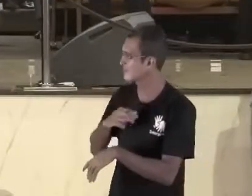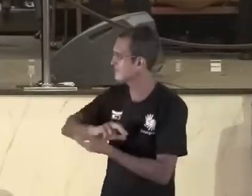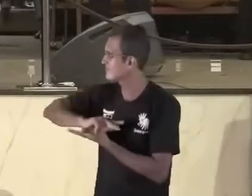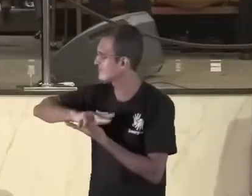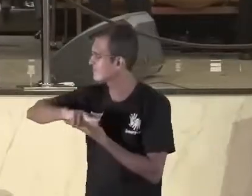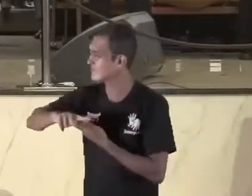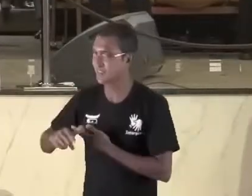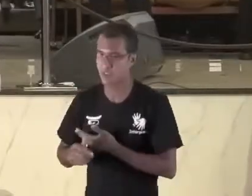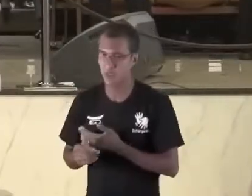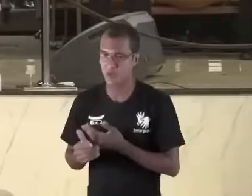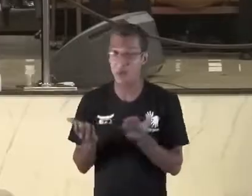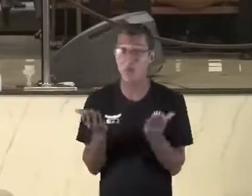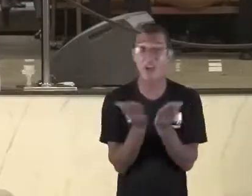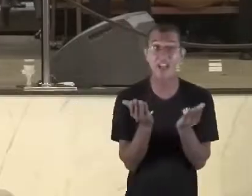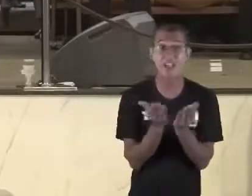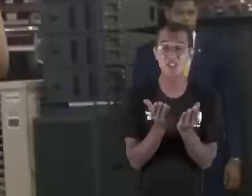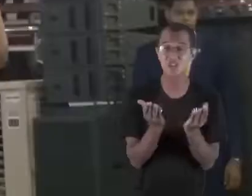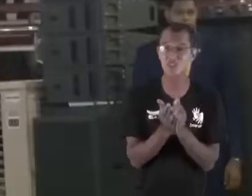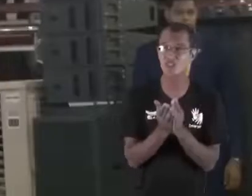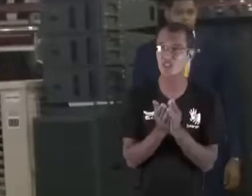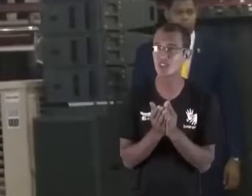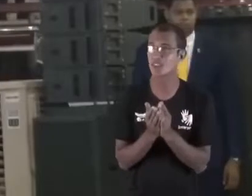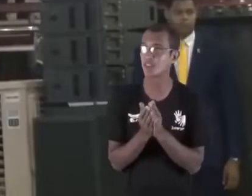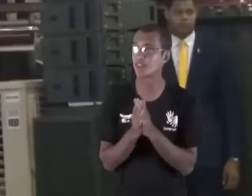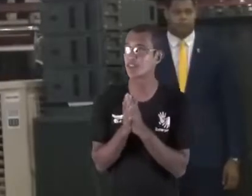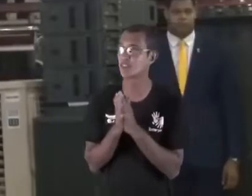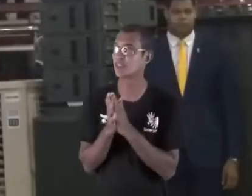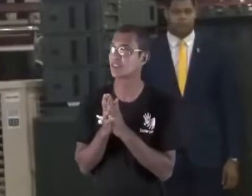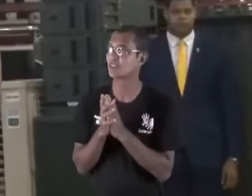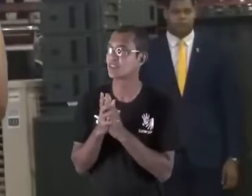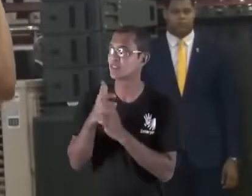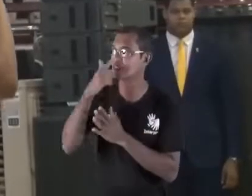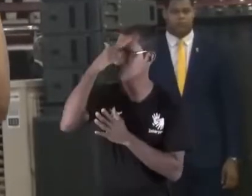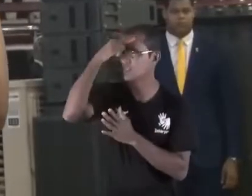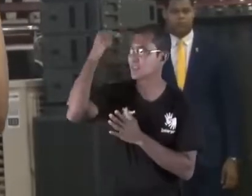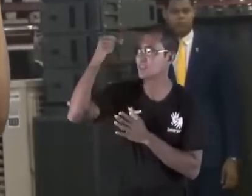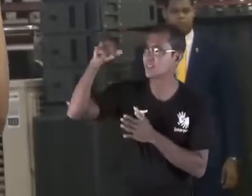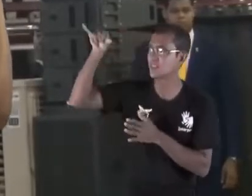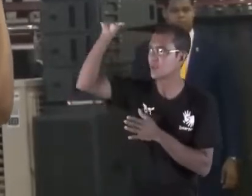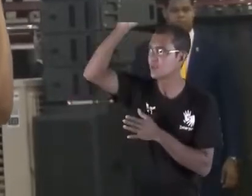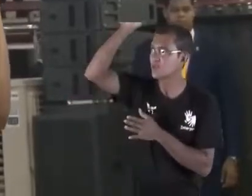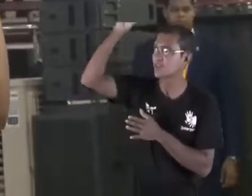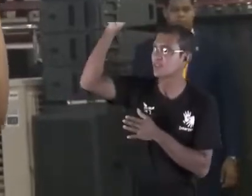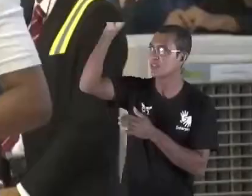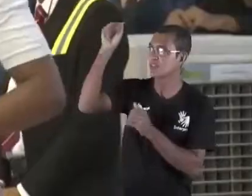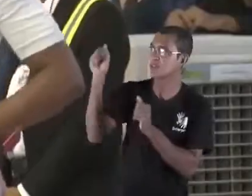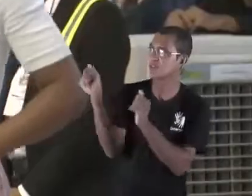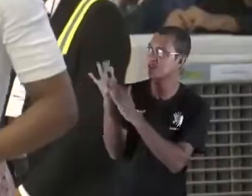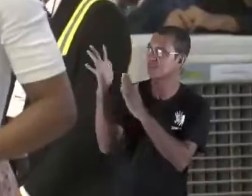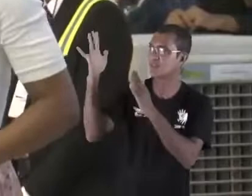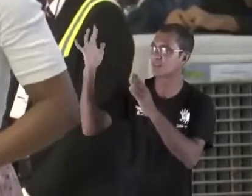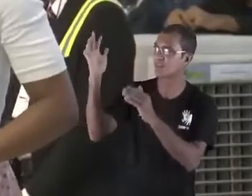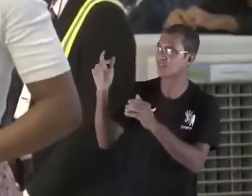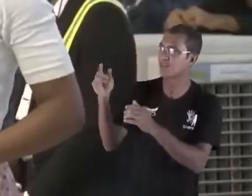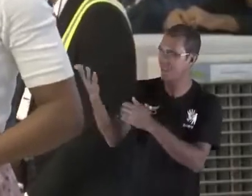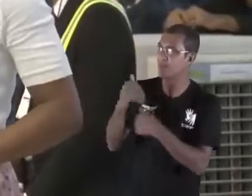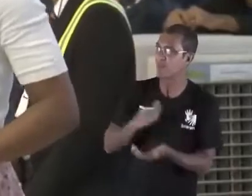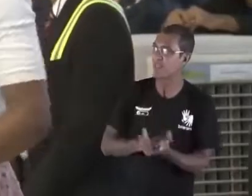O crente cheio da unção. Chegou a décima quinta. Chegou poder. A décima